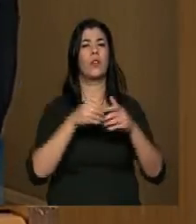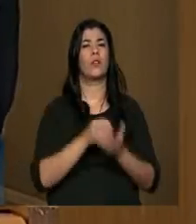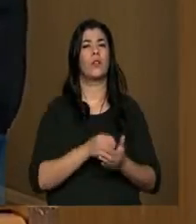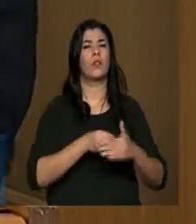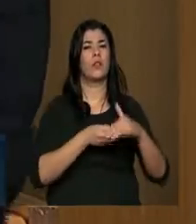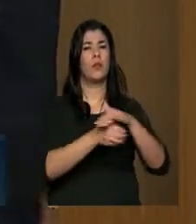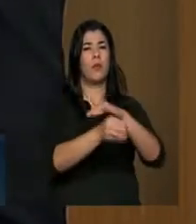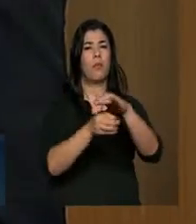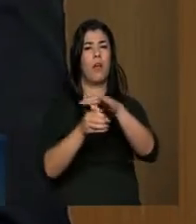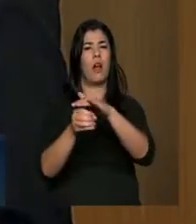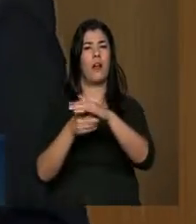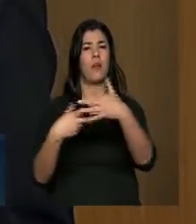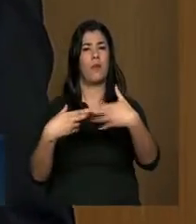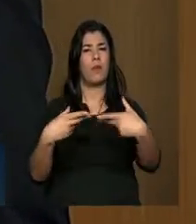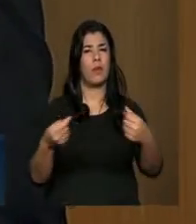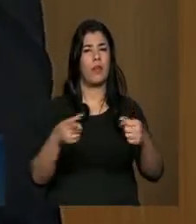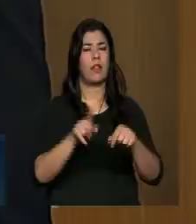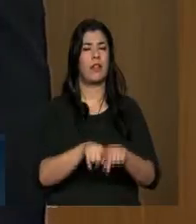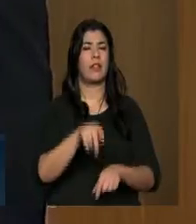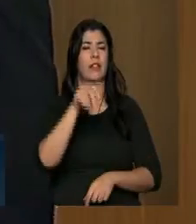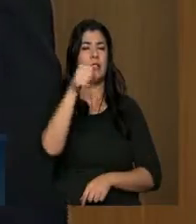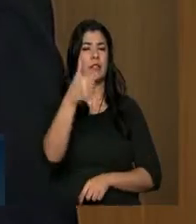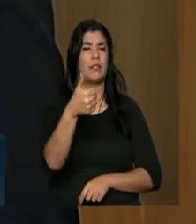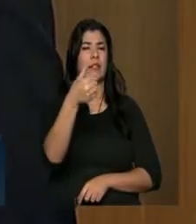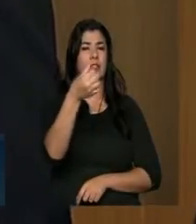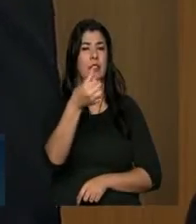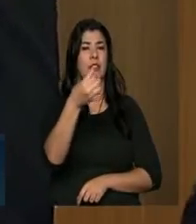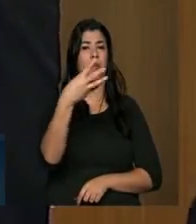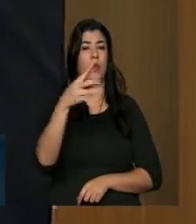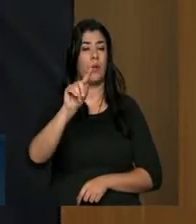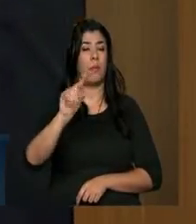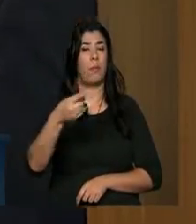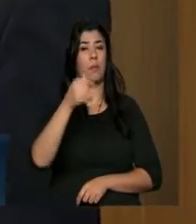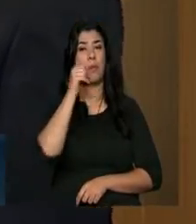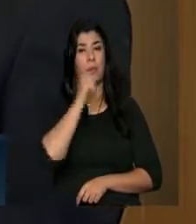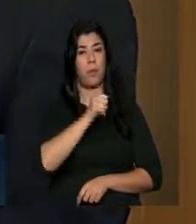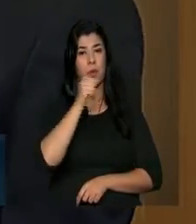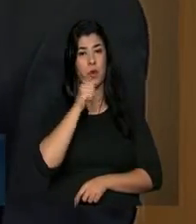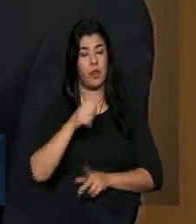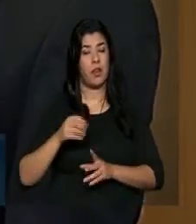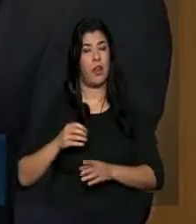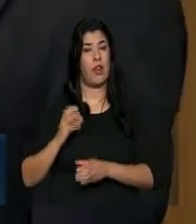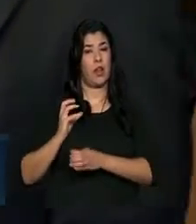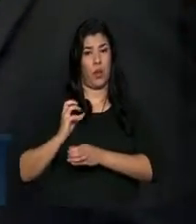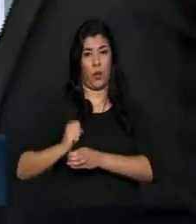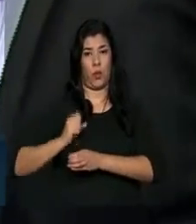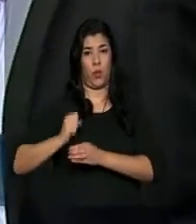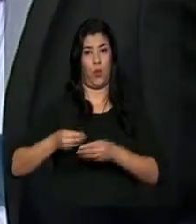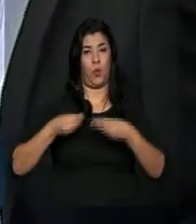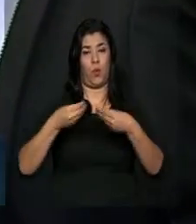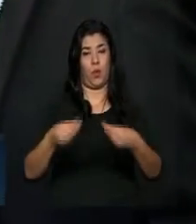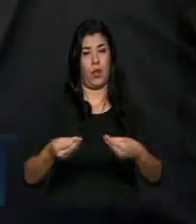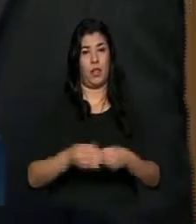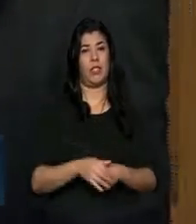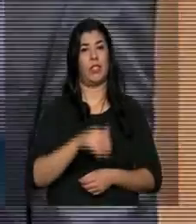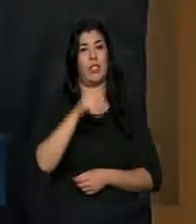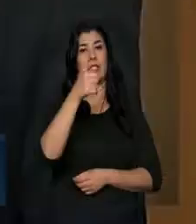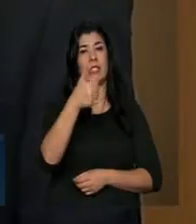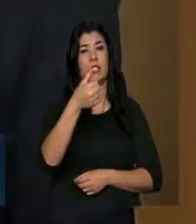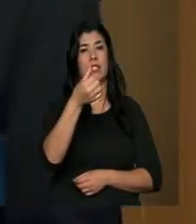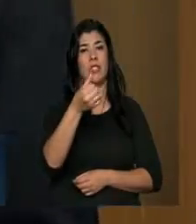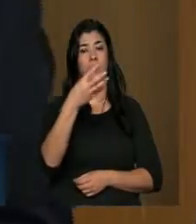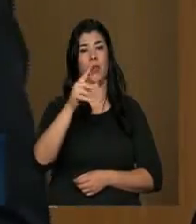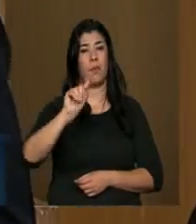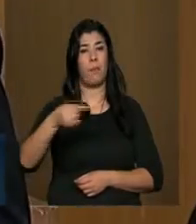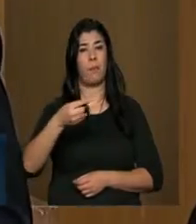em 2014, 164 mil mulheres doadoras, 184 mil litros de leite doados,